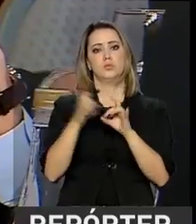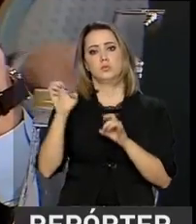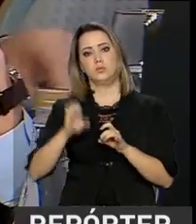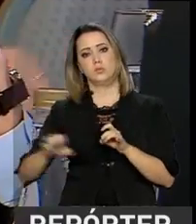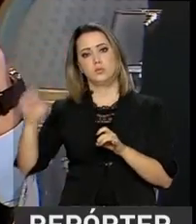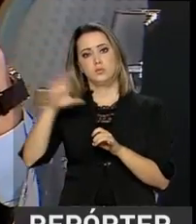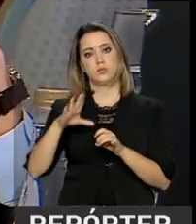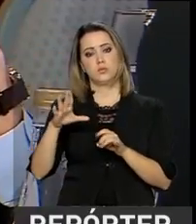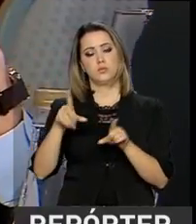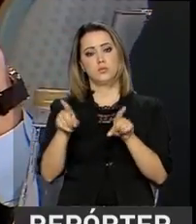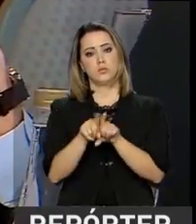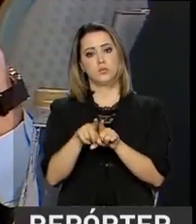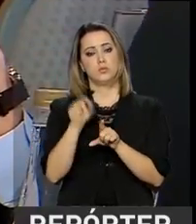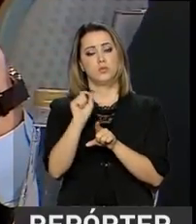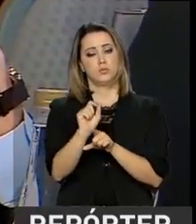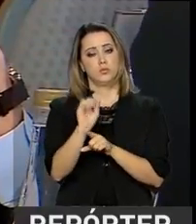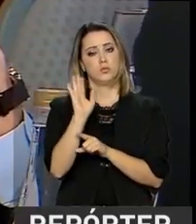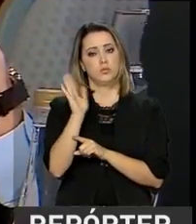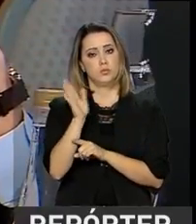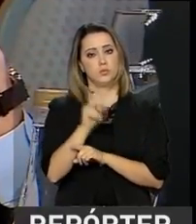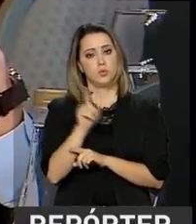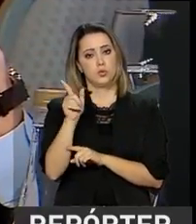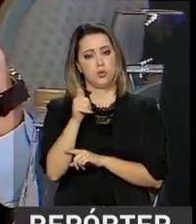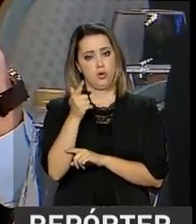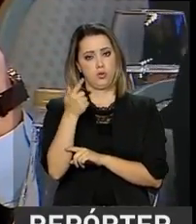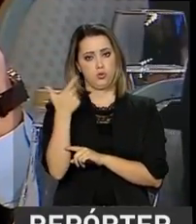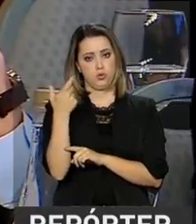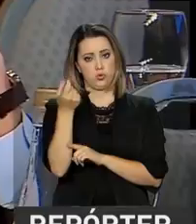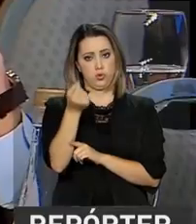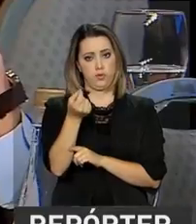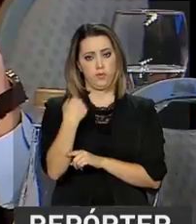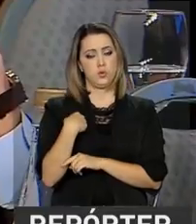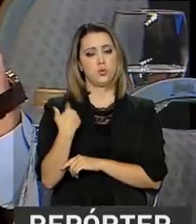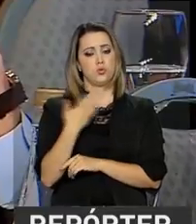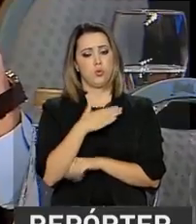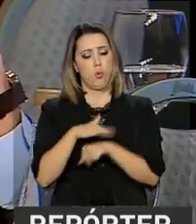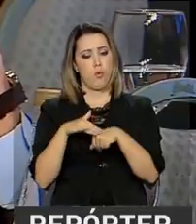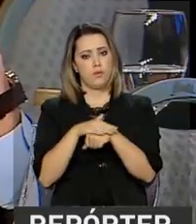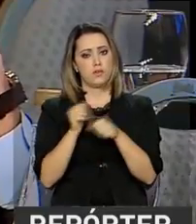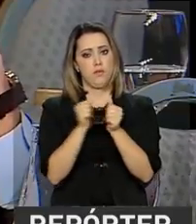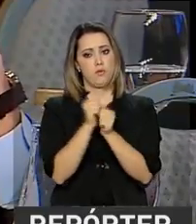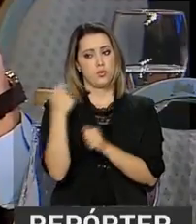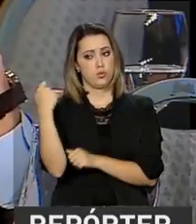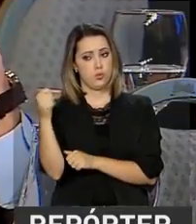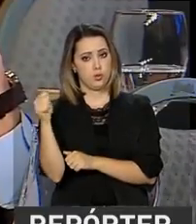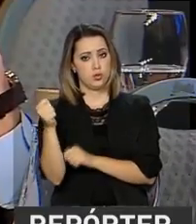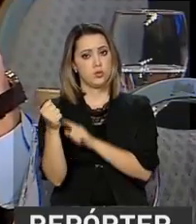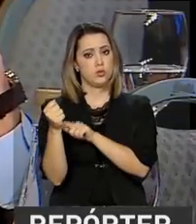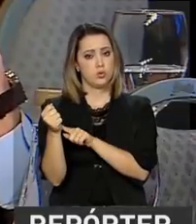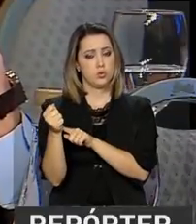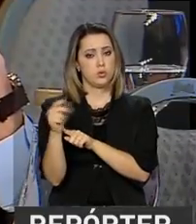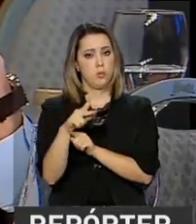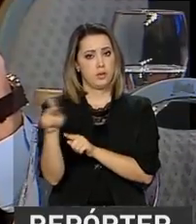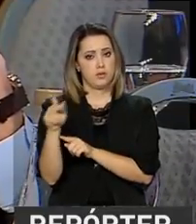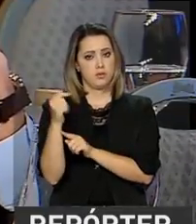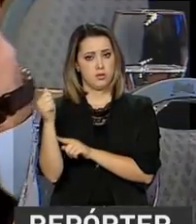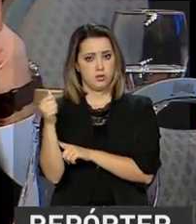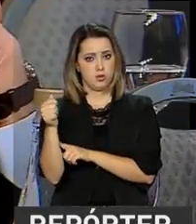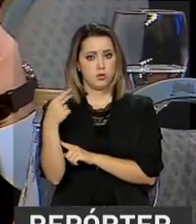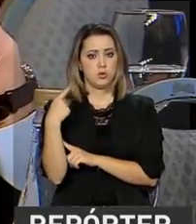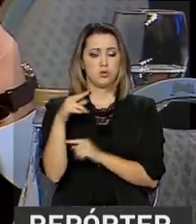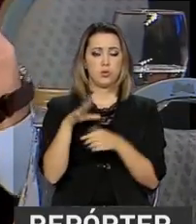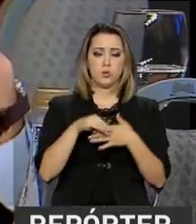União Europeia. Ainda lá no G20, conversávamos, o presidente Macri e eu, com